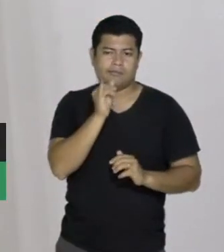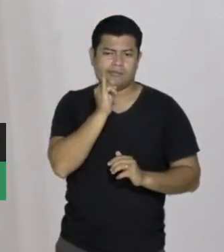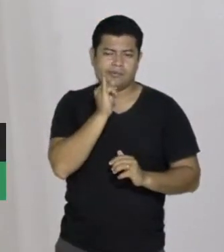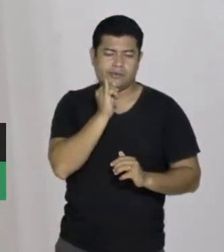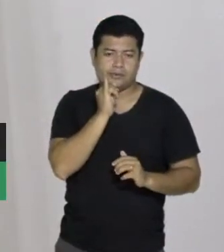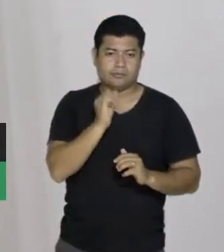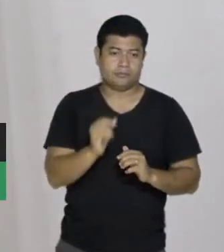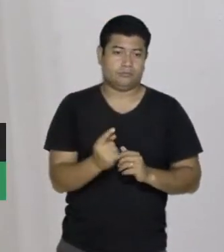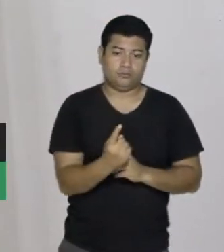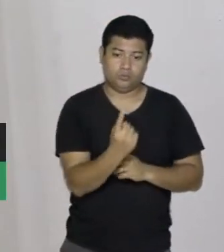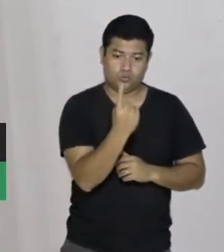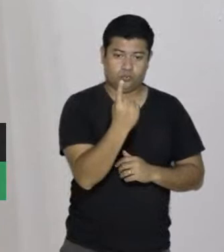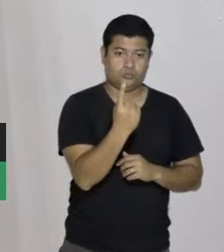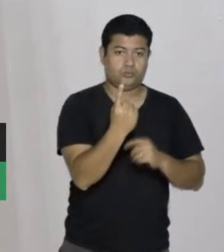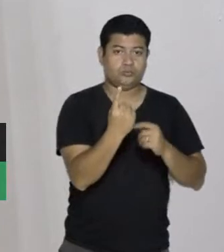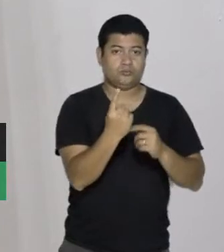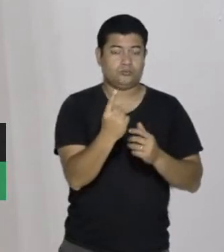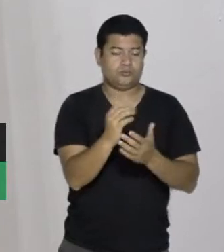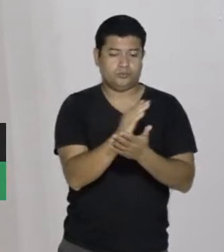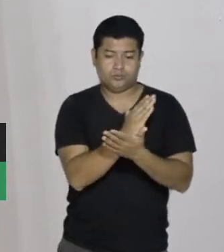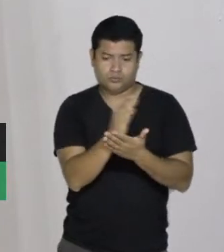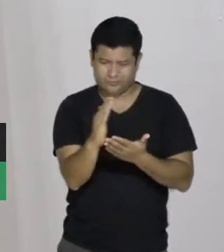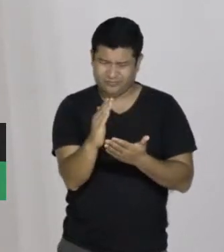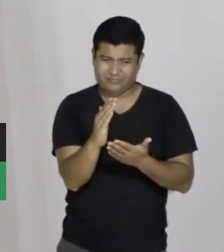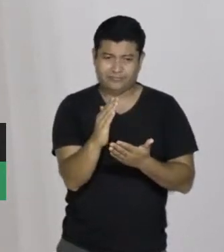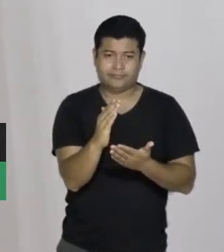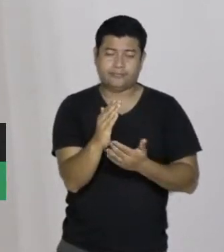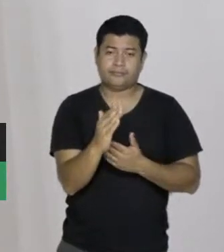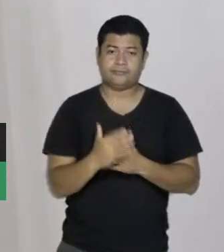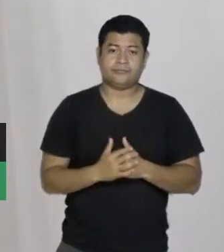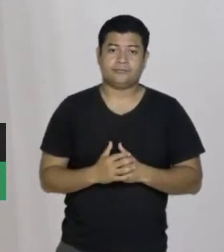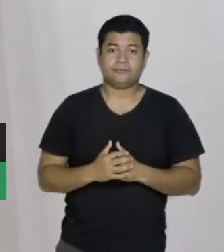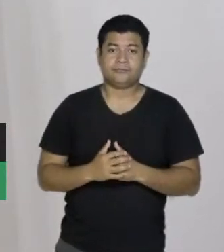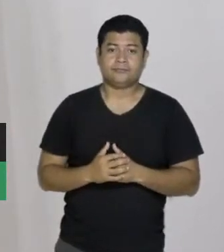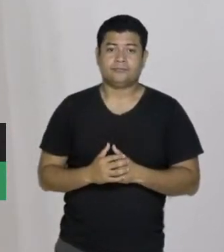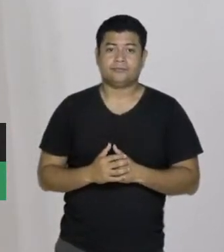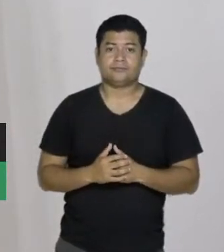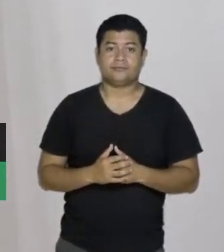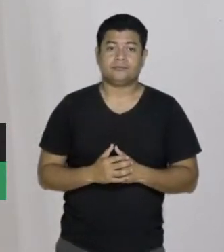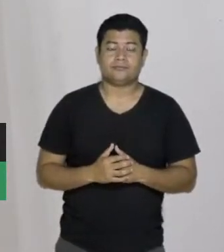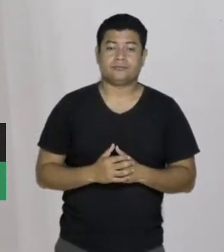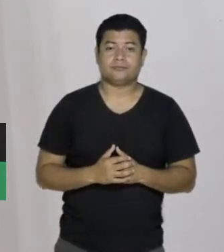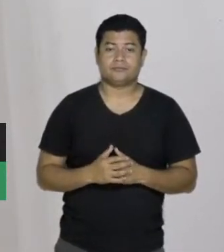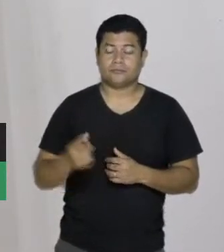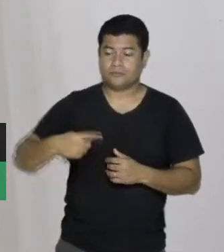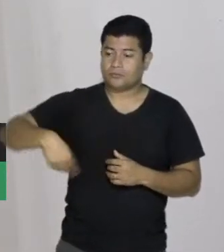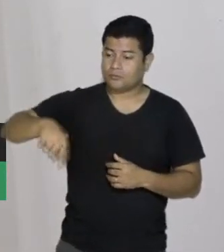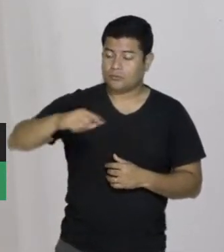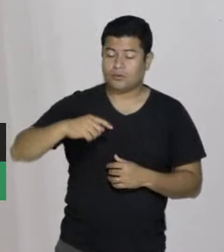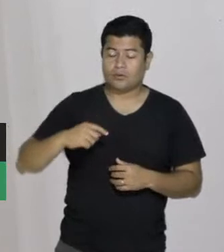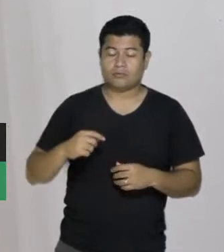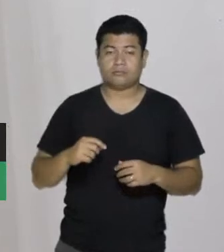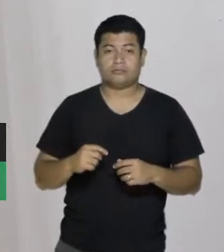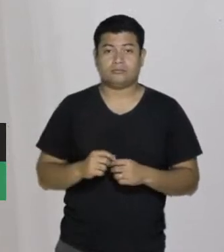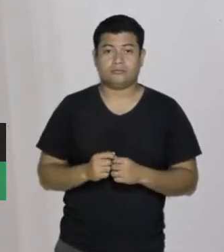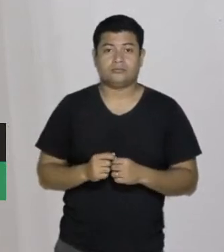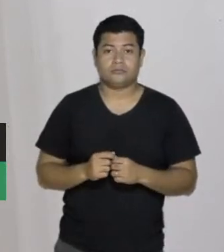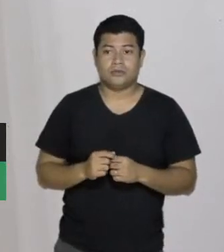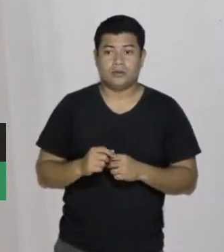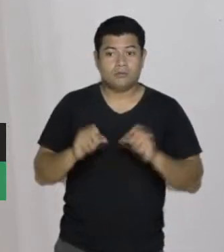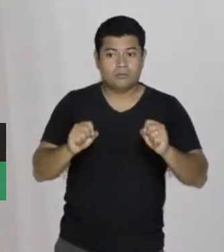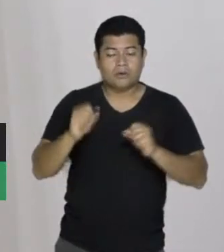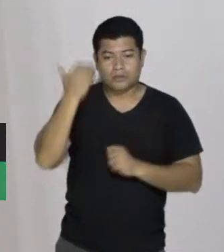temos algumas questões que elas se tornam básicas